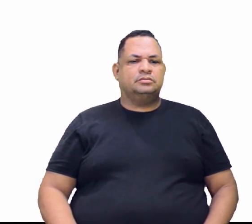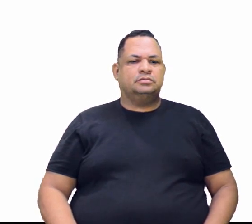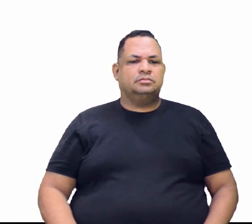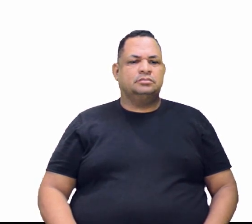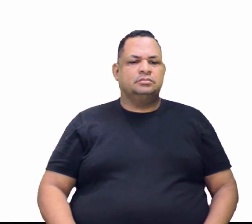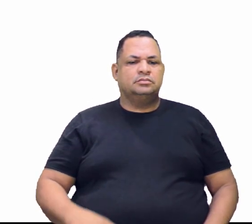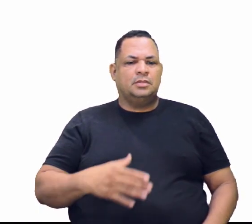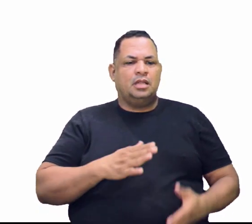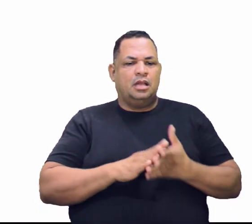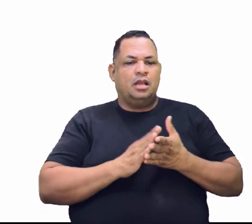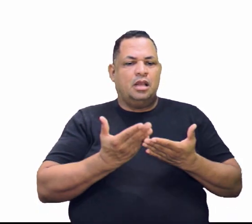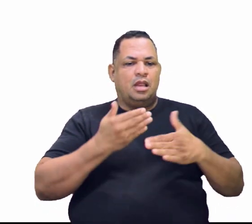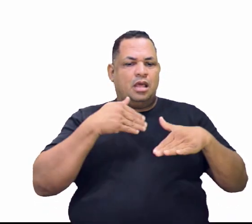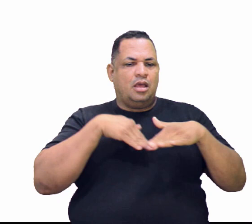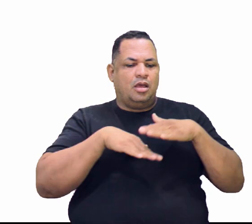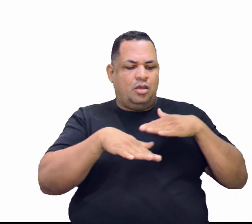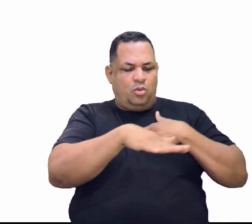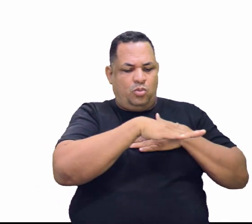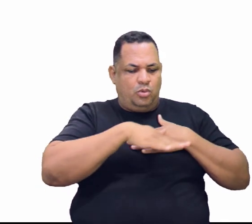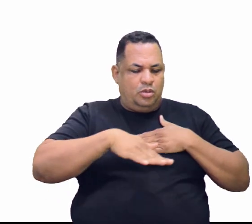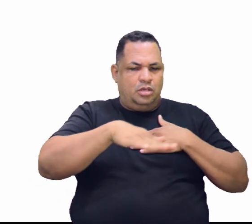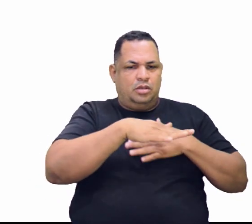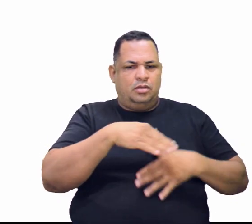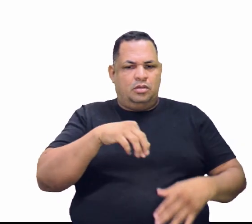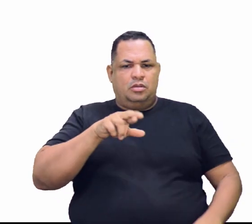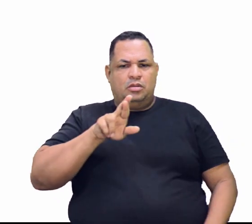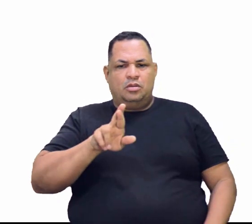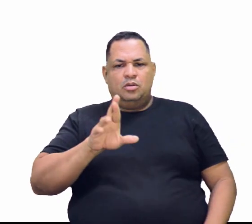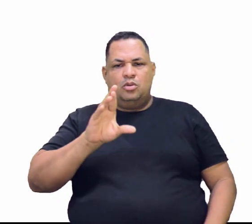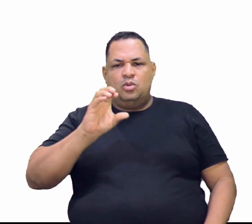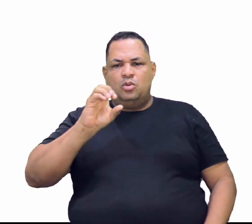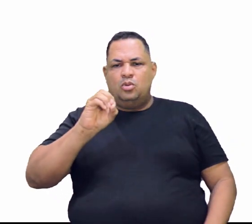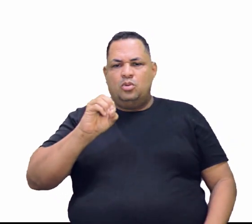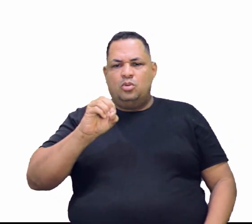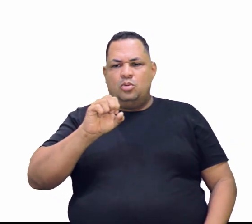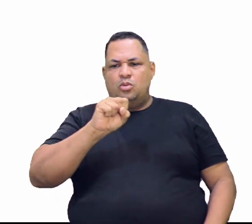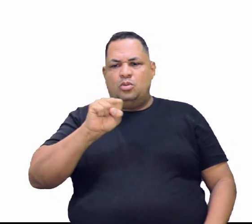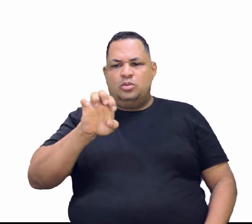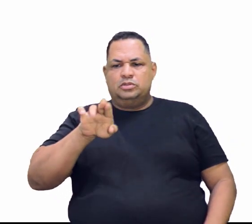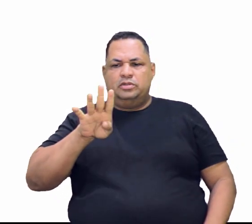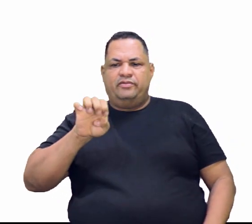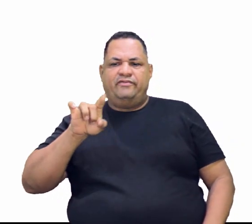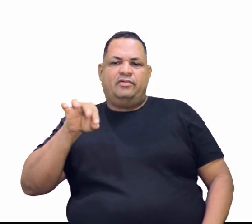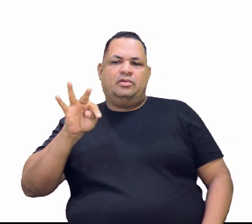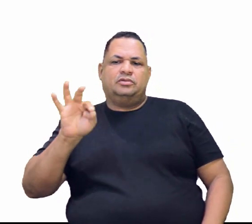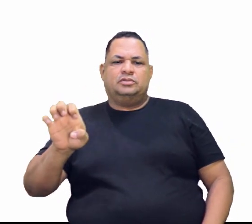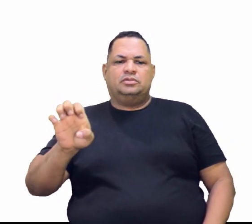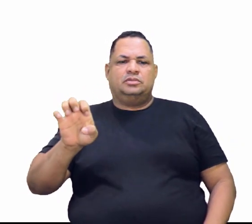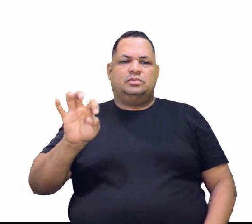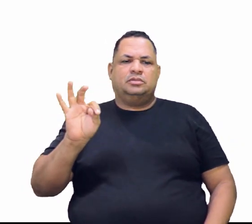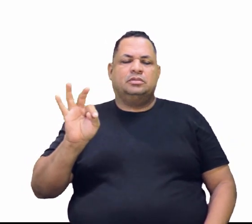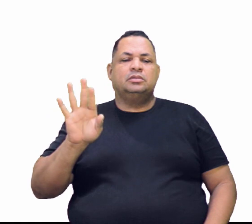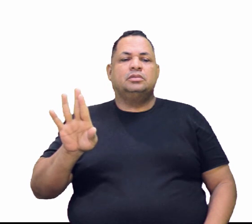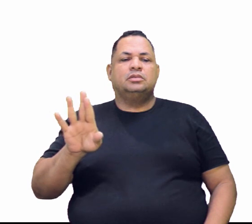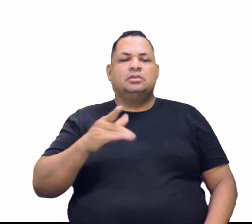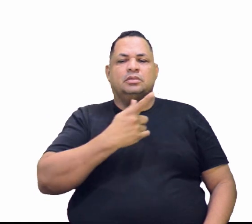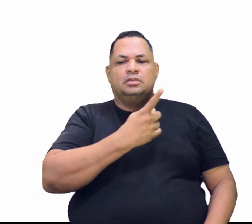esses entraves, esses encontros em vilas. Os 89 dias contados pela